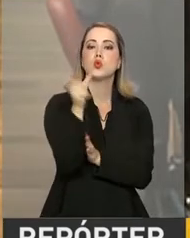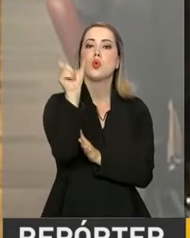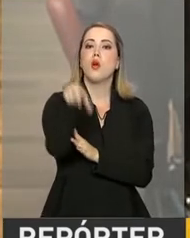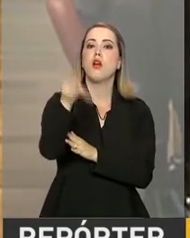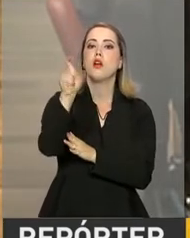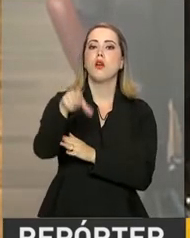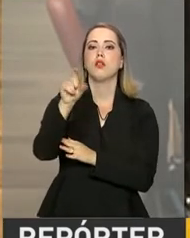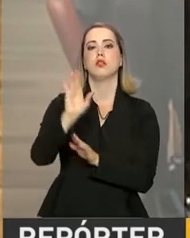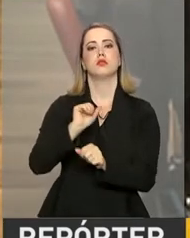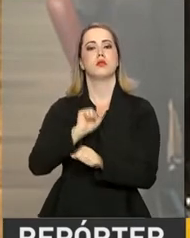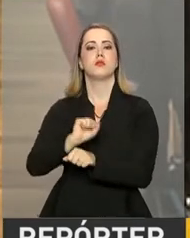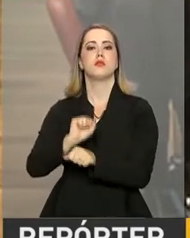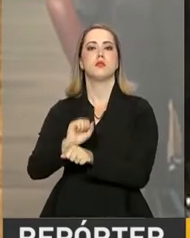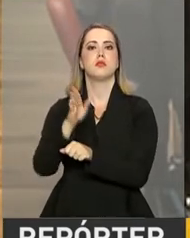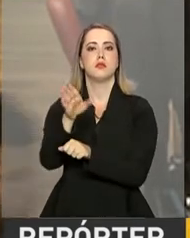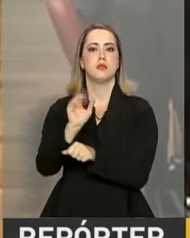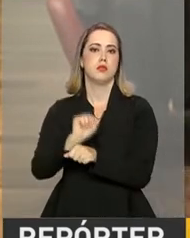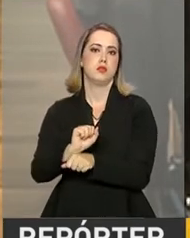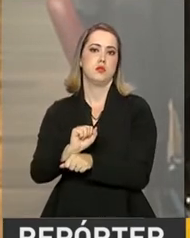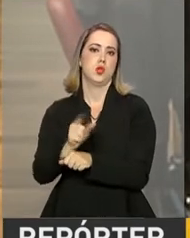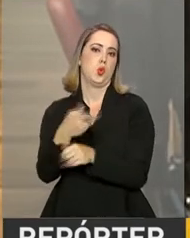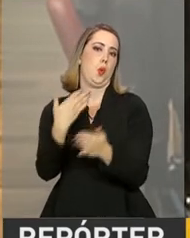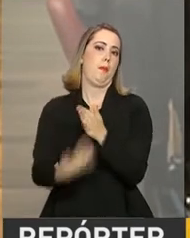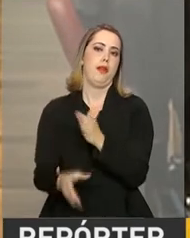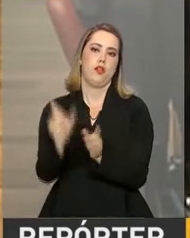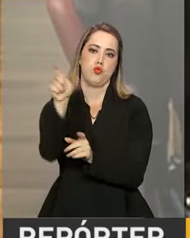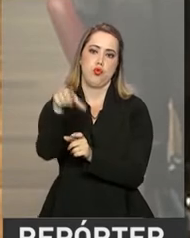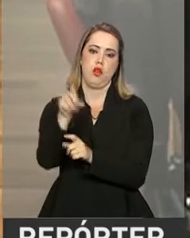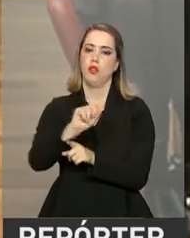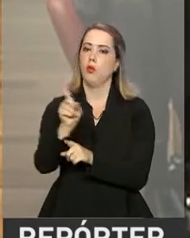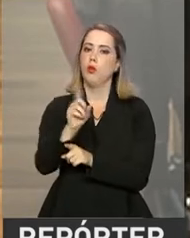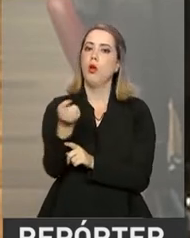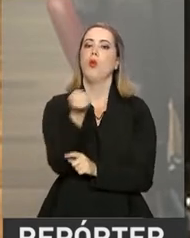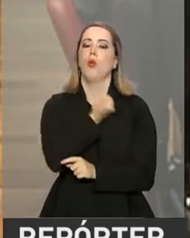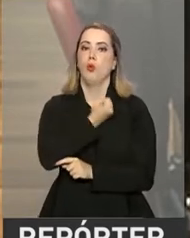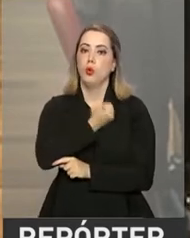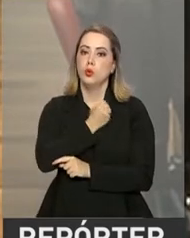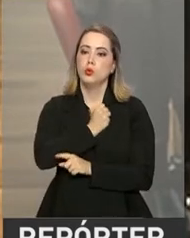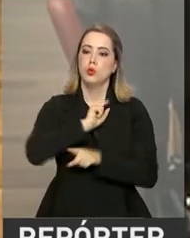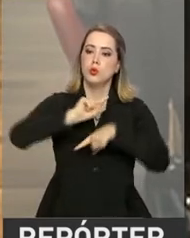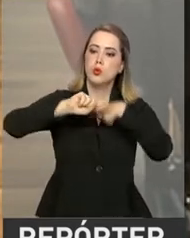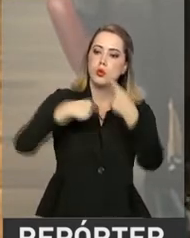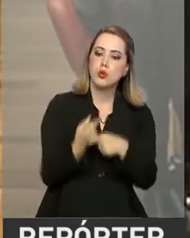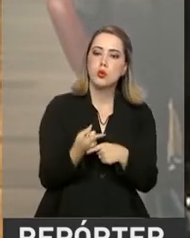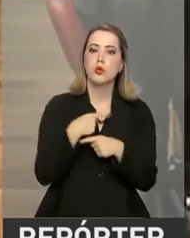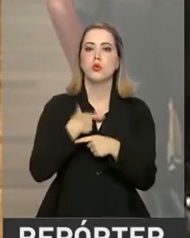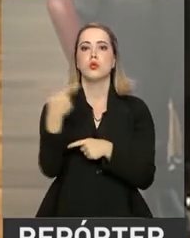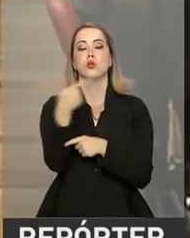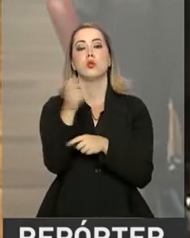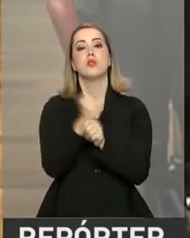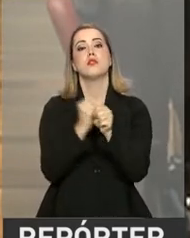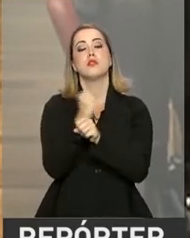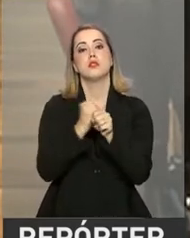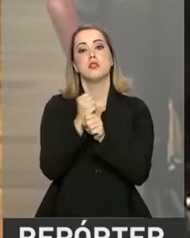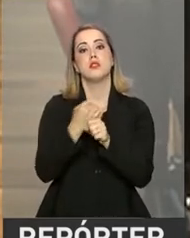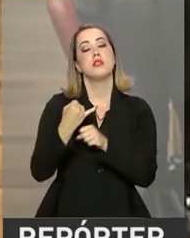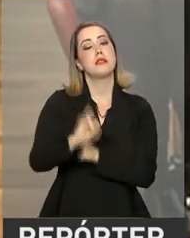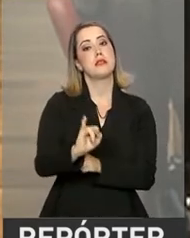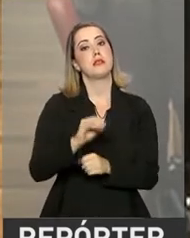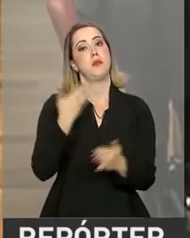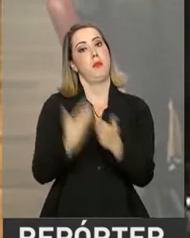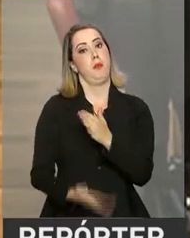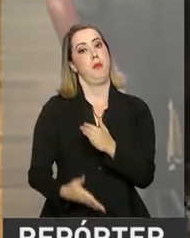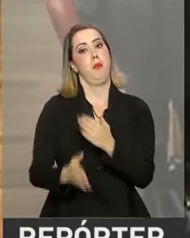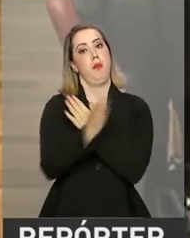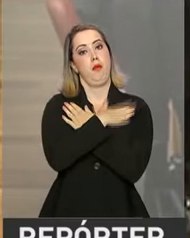bernando não vai perder o cartão o número do cartão depois que ele terminar os dois anos bolsa família se ele perder o emprego